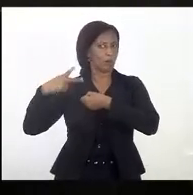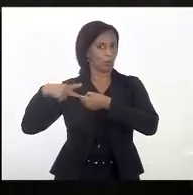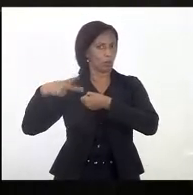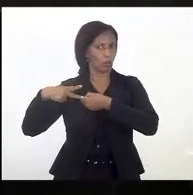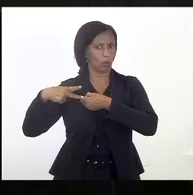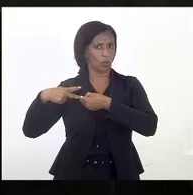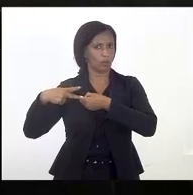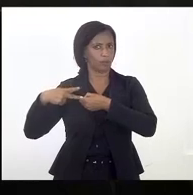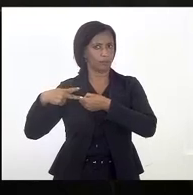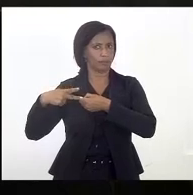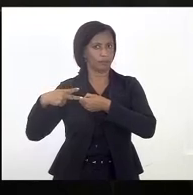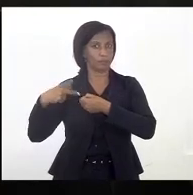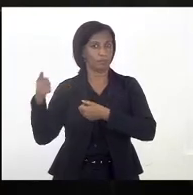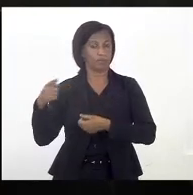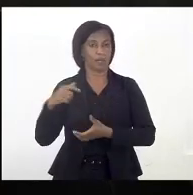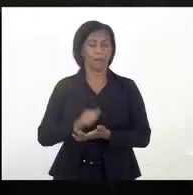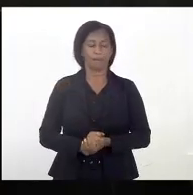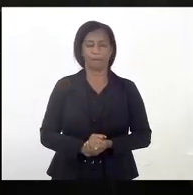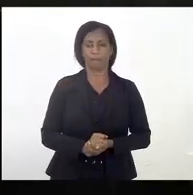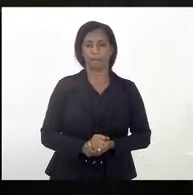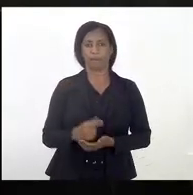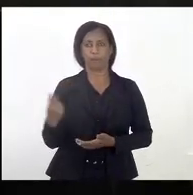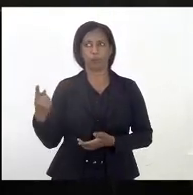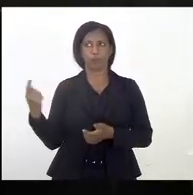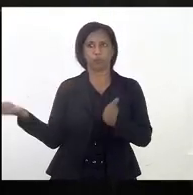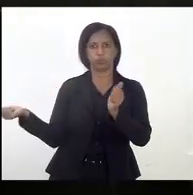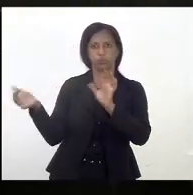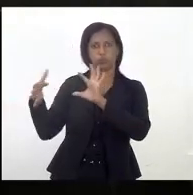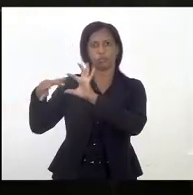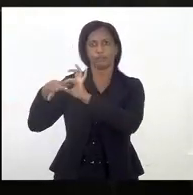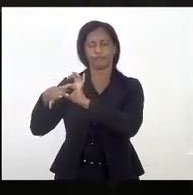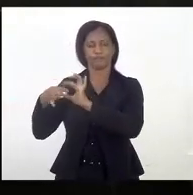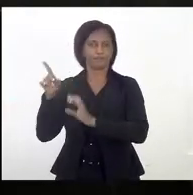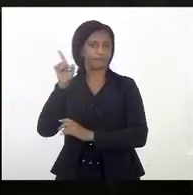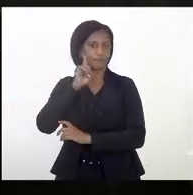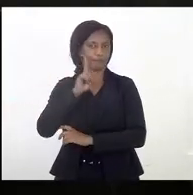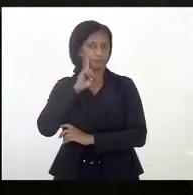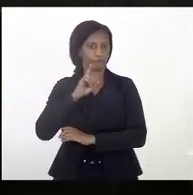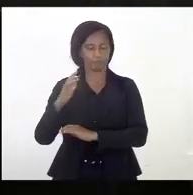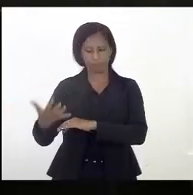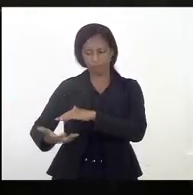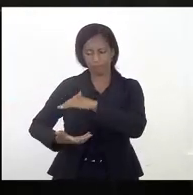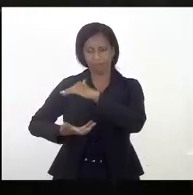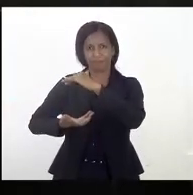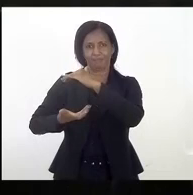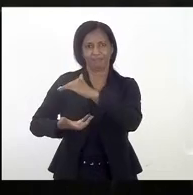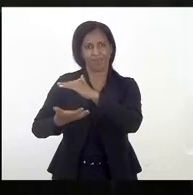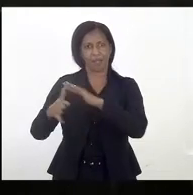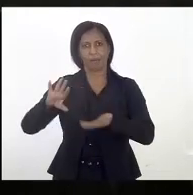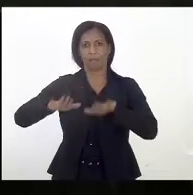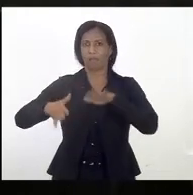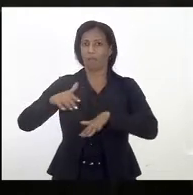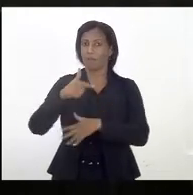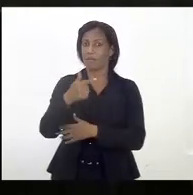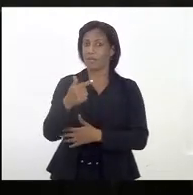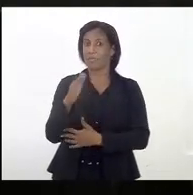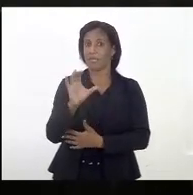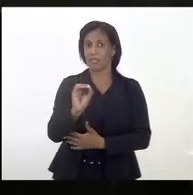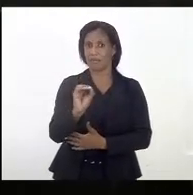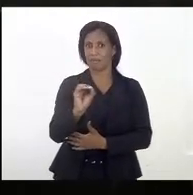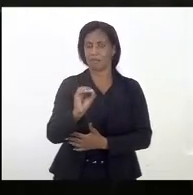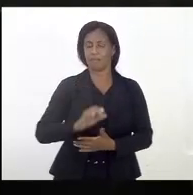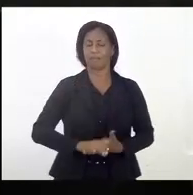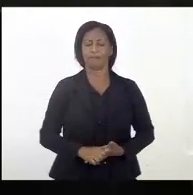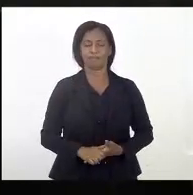através do Xisto betuminoso dos Estados Unidos o barril vai oscilar em torno de 70